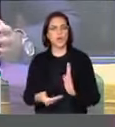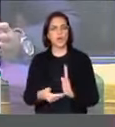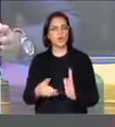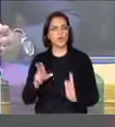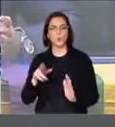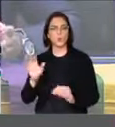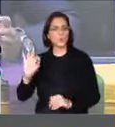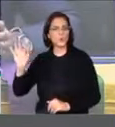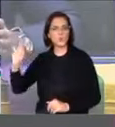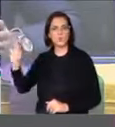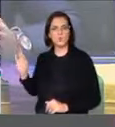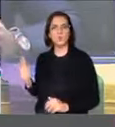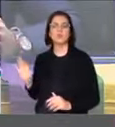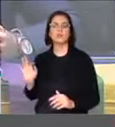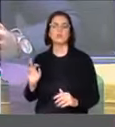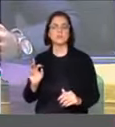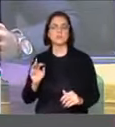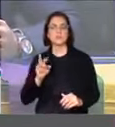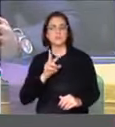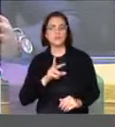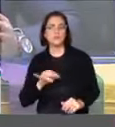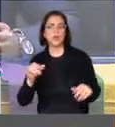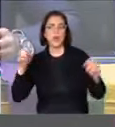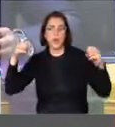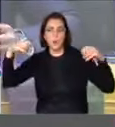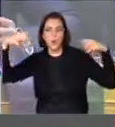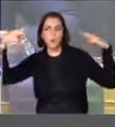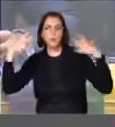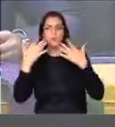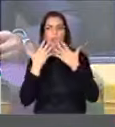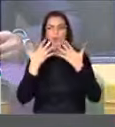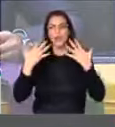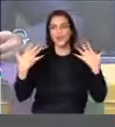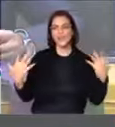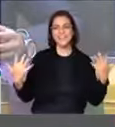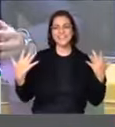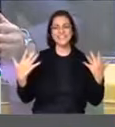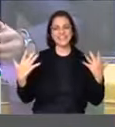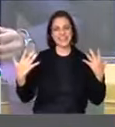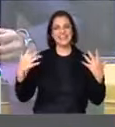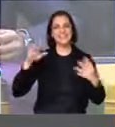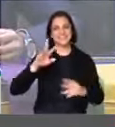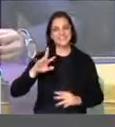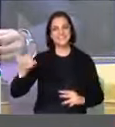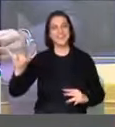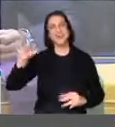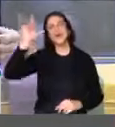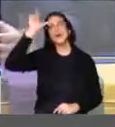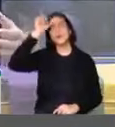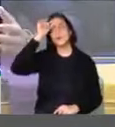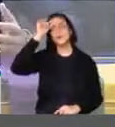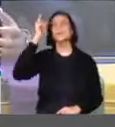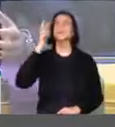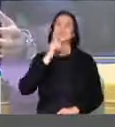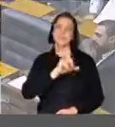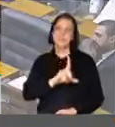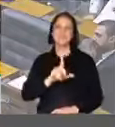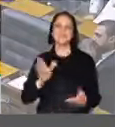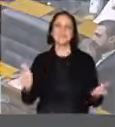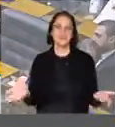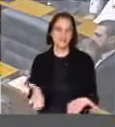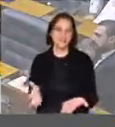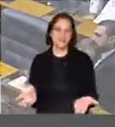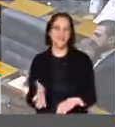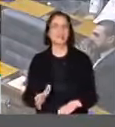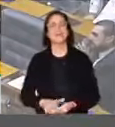a iluminação da casa vai estar colorida com as cores do arco-íris. Finalmente, a gente conseguiu